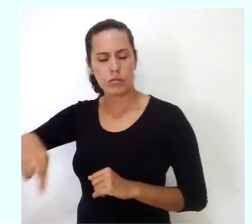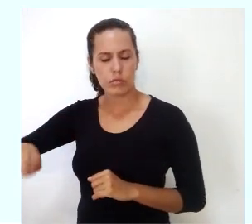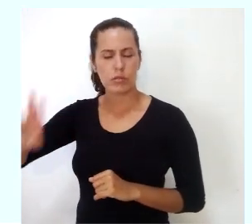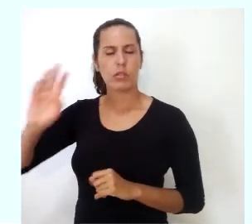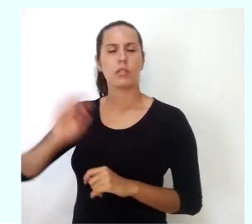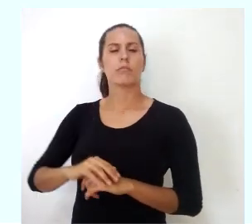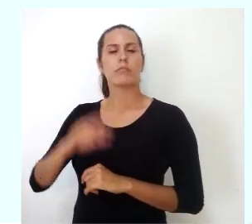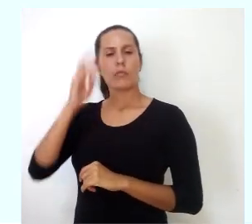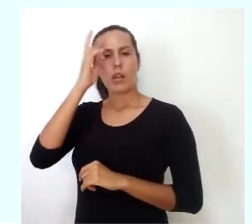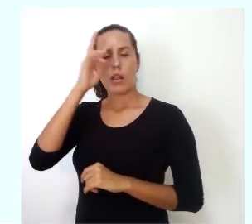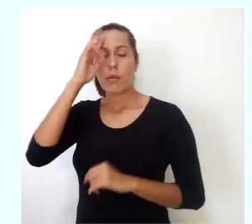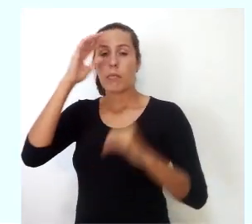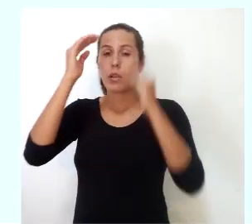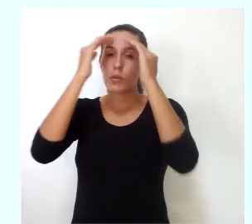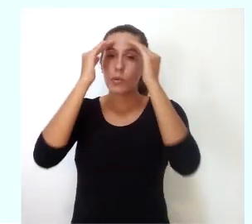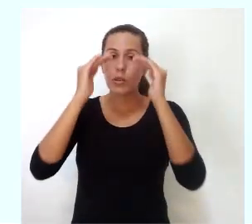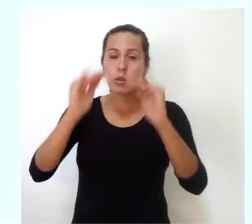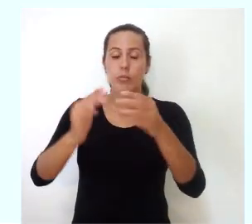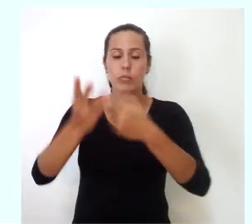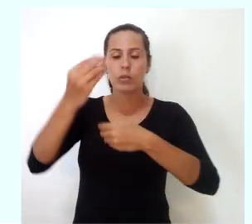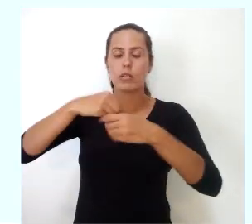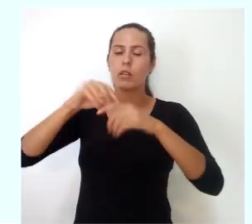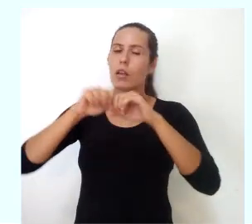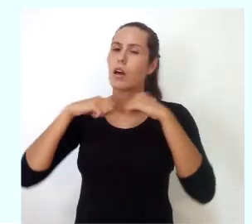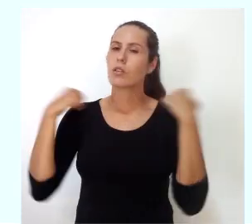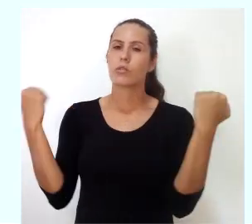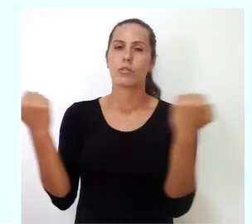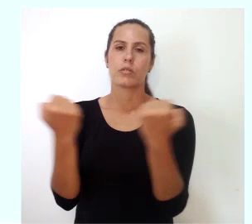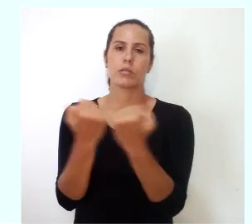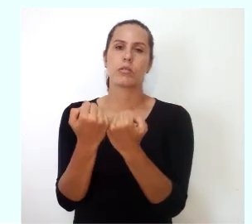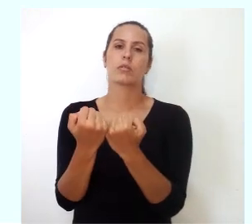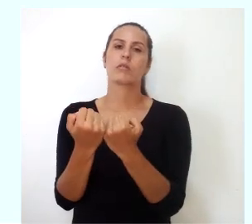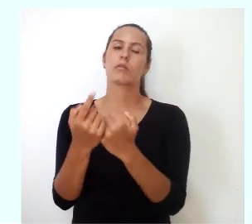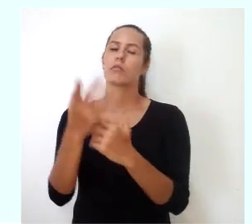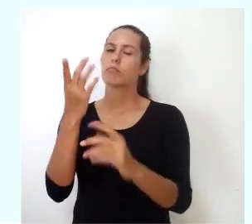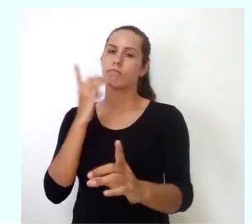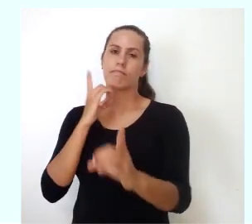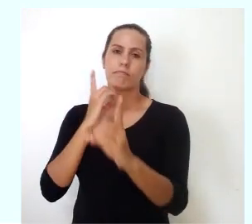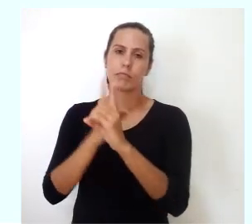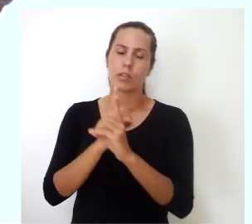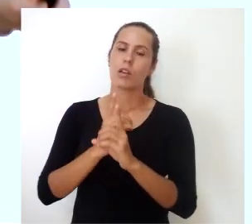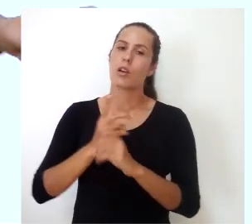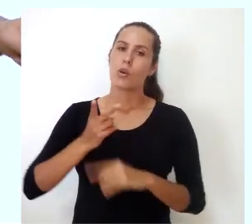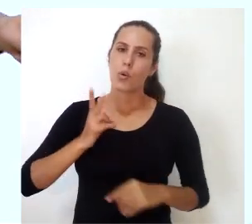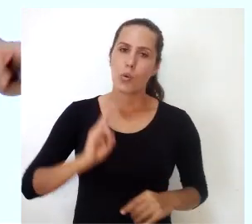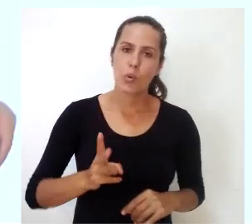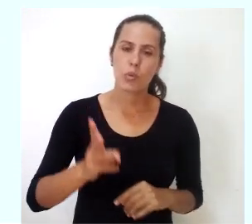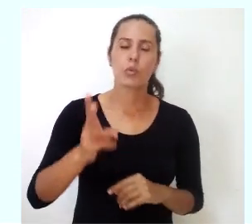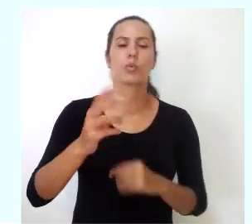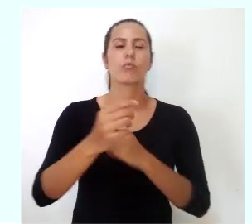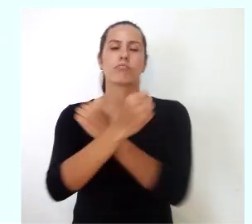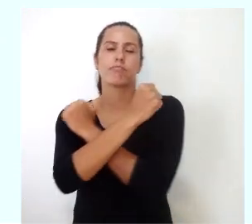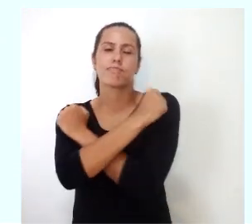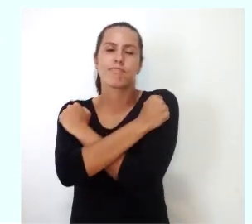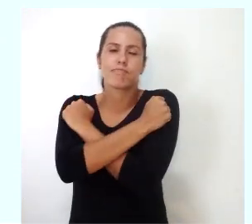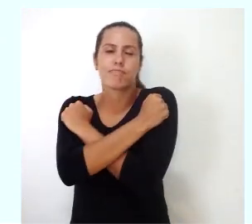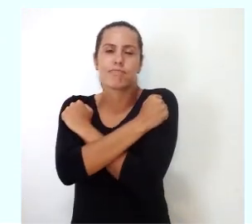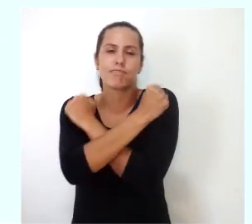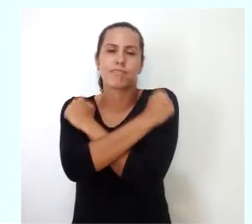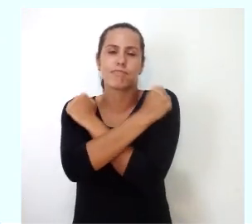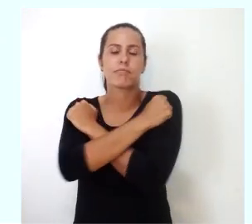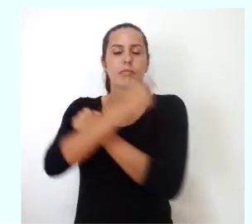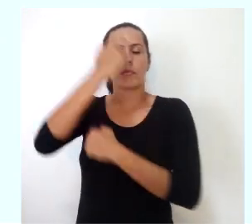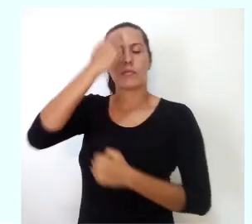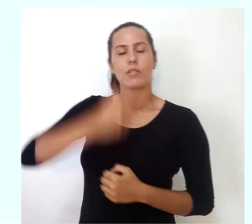da religiosidade, lembrar do respeito e a sociedade plural. Fique conosco, continue conosco, tá certo?